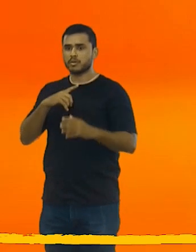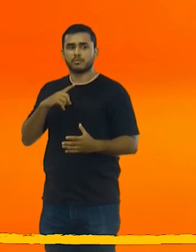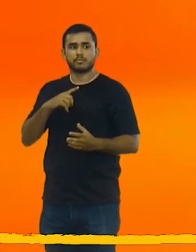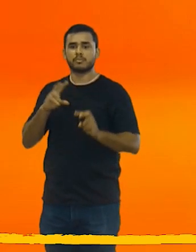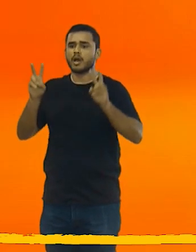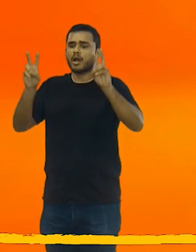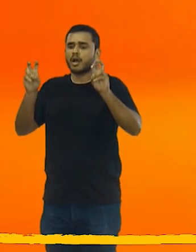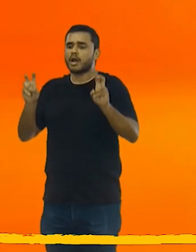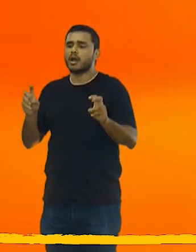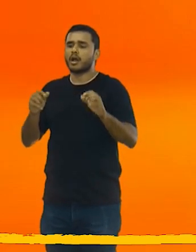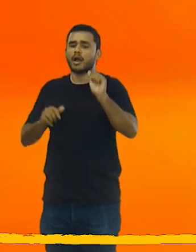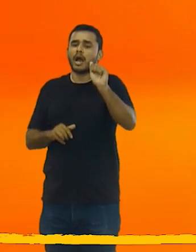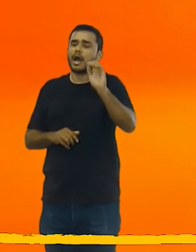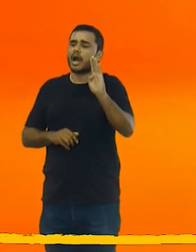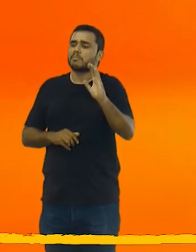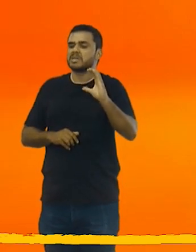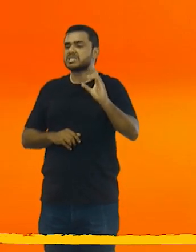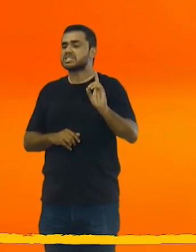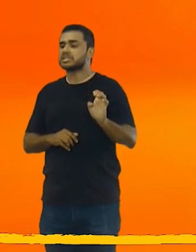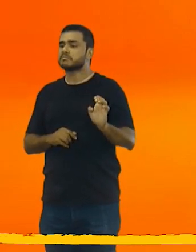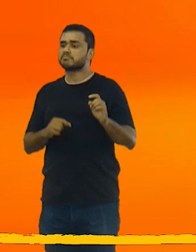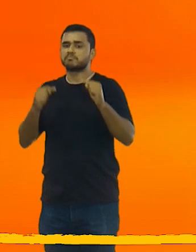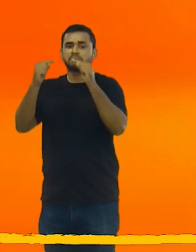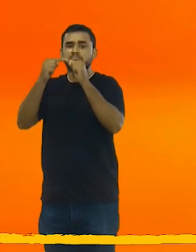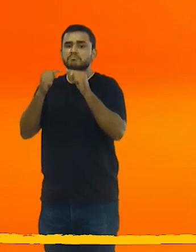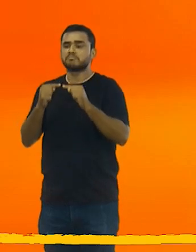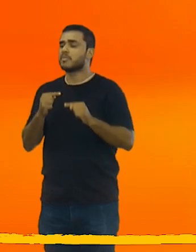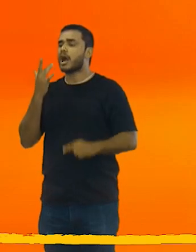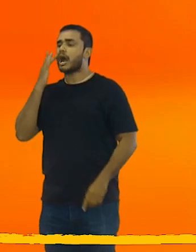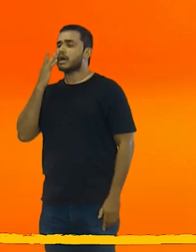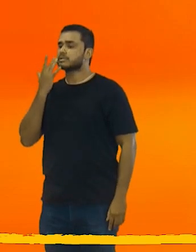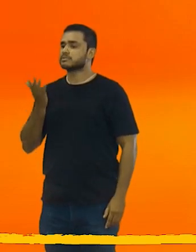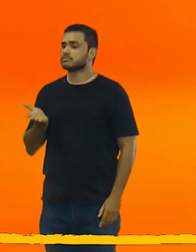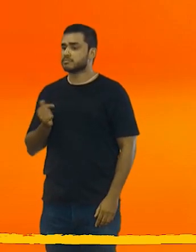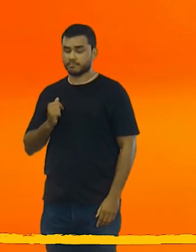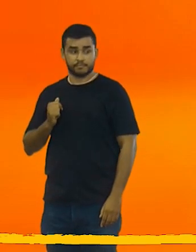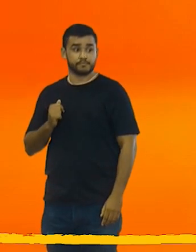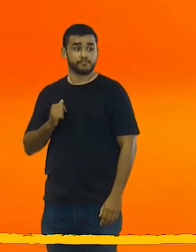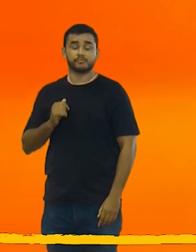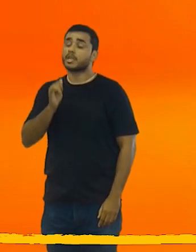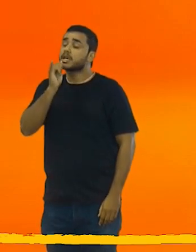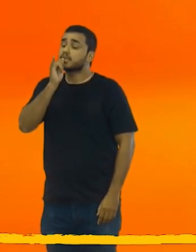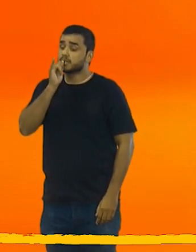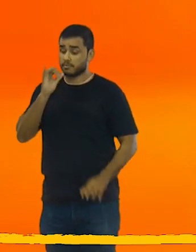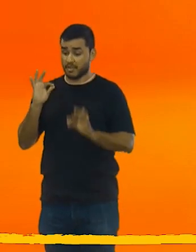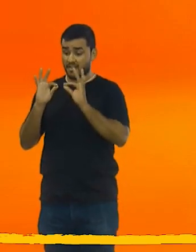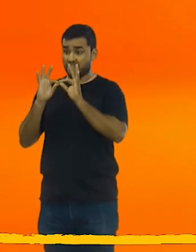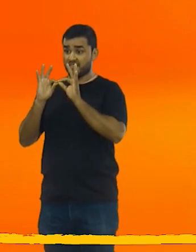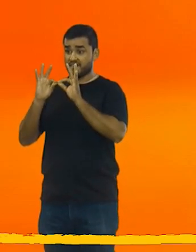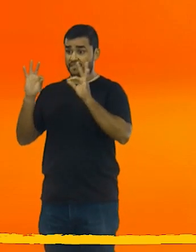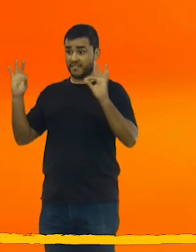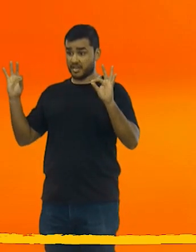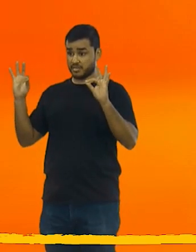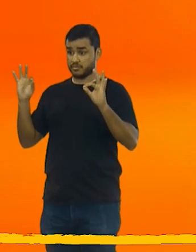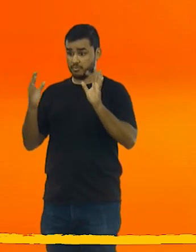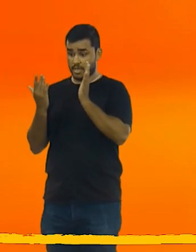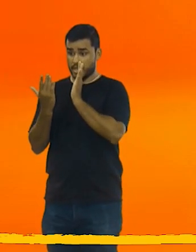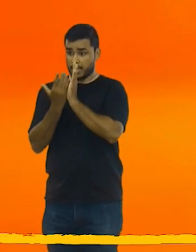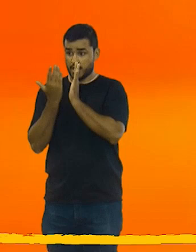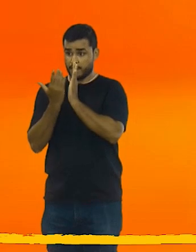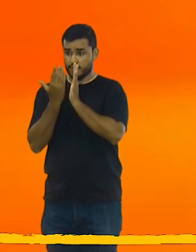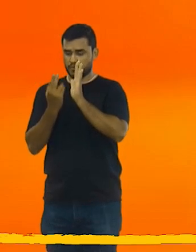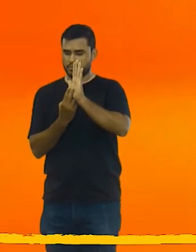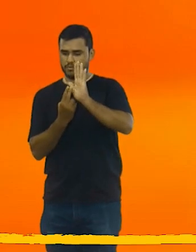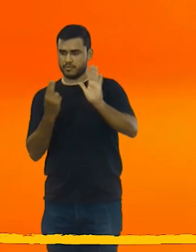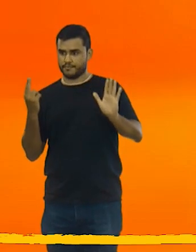é crítico, ele é universal, ele é cômico. Observe essa frase do personagem Riobaldo, em